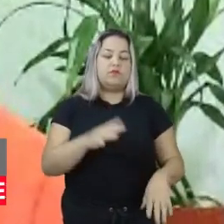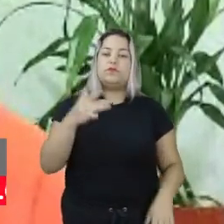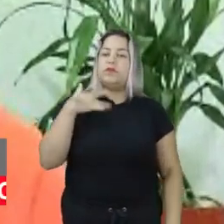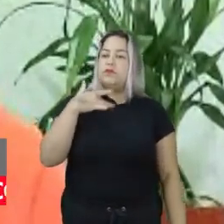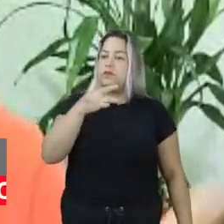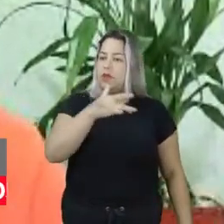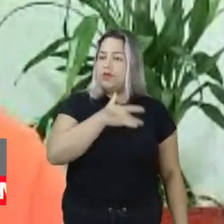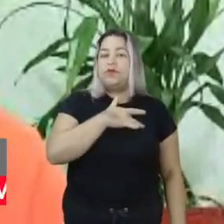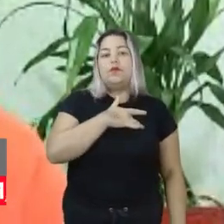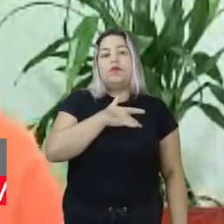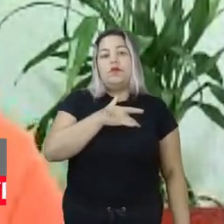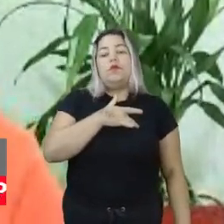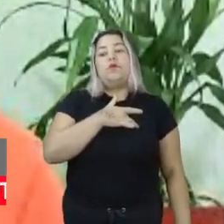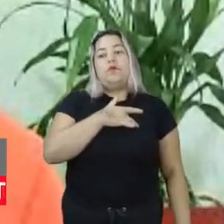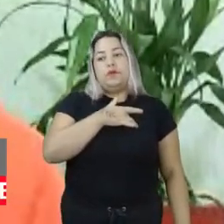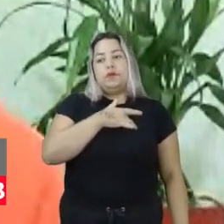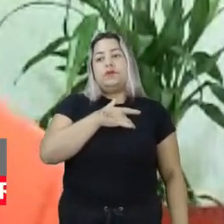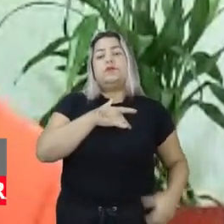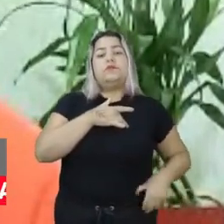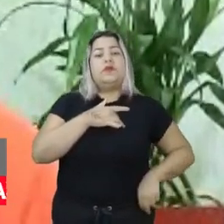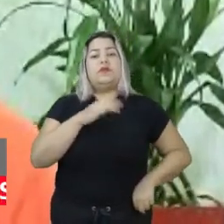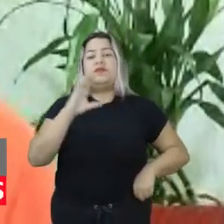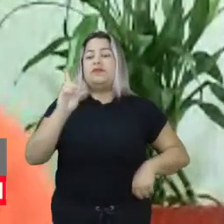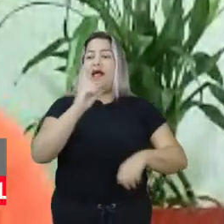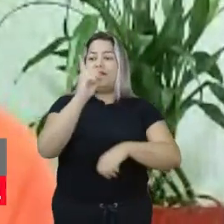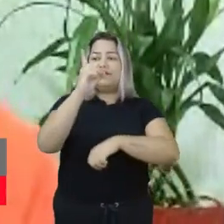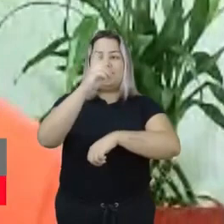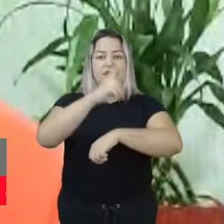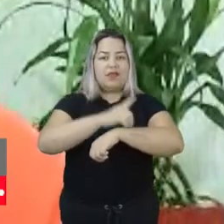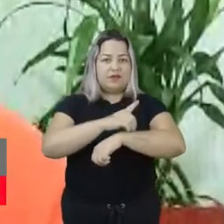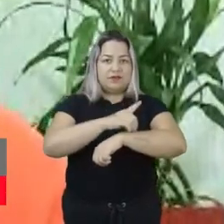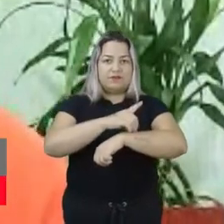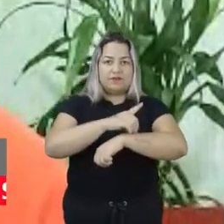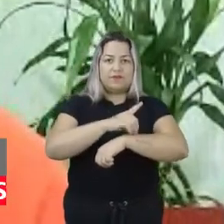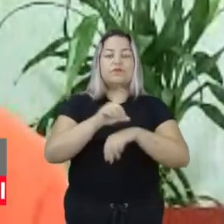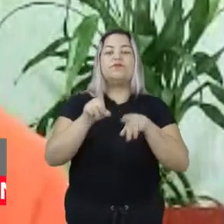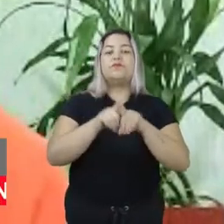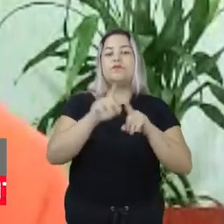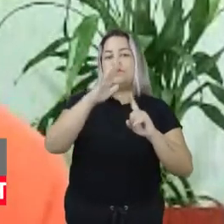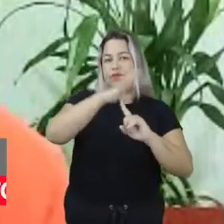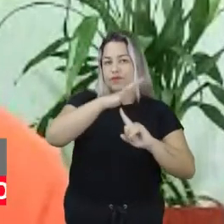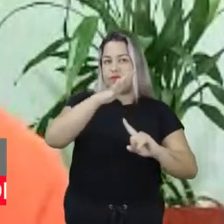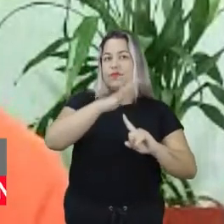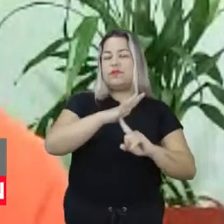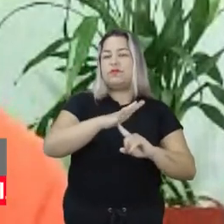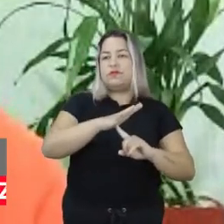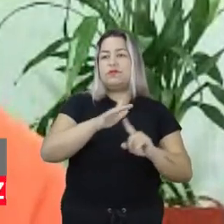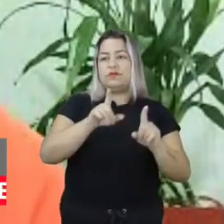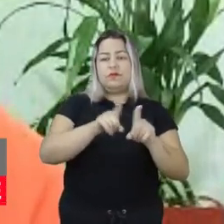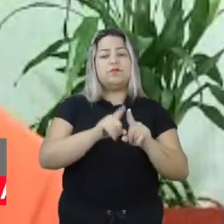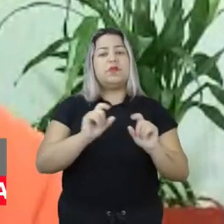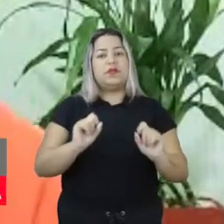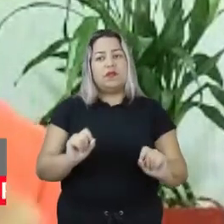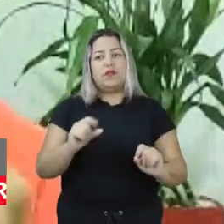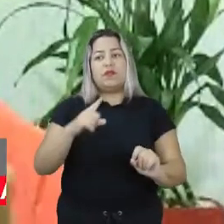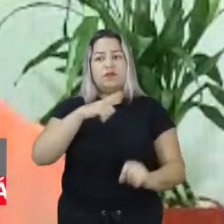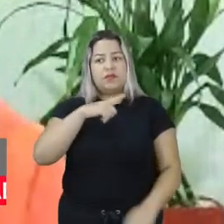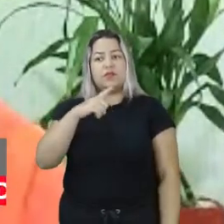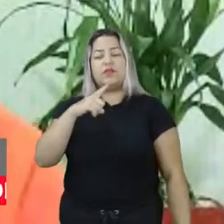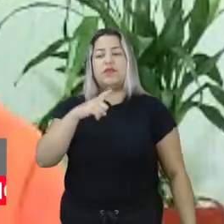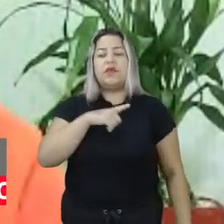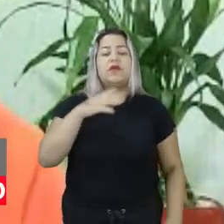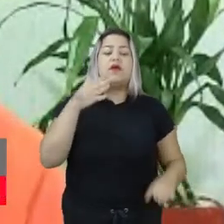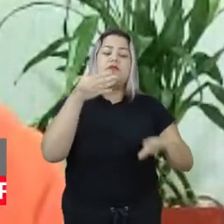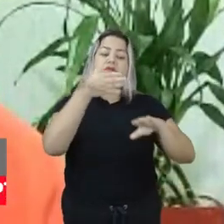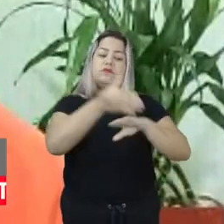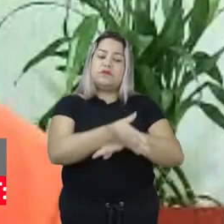recurso, principalmente por conta agora da dengue. Então, assim, o Paraná foi prestigiado, é prestigiado e tem, né,